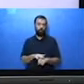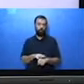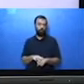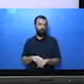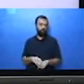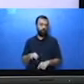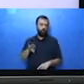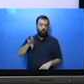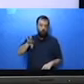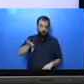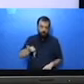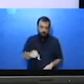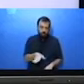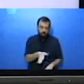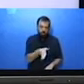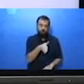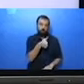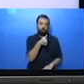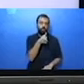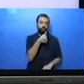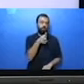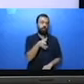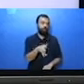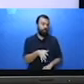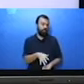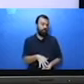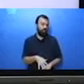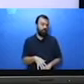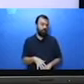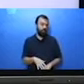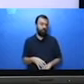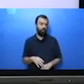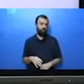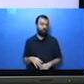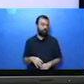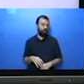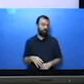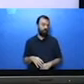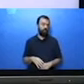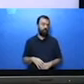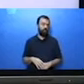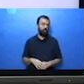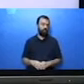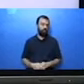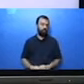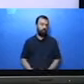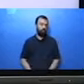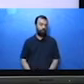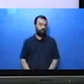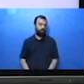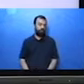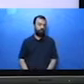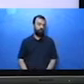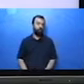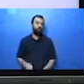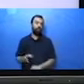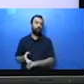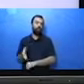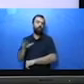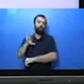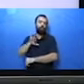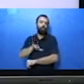Brasil ele é composto, na sua grande maioria, por planaltos e depressões. Relevo. O